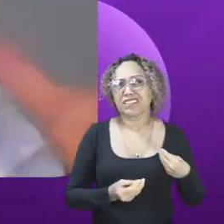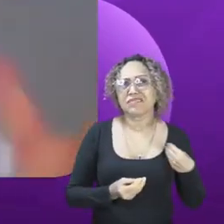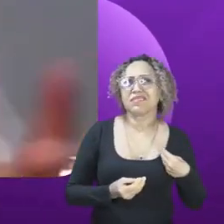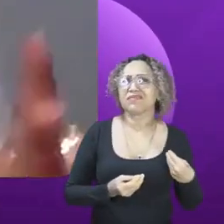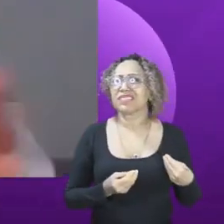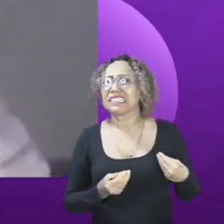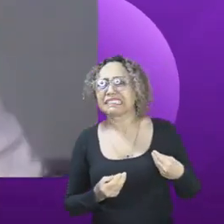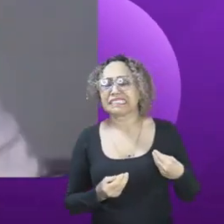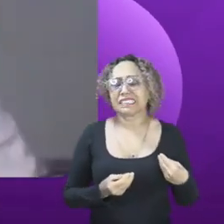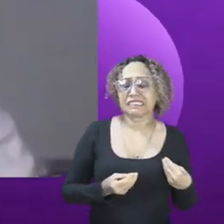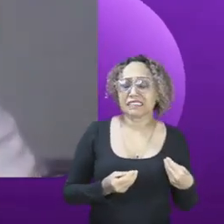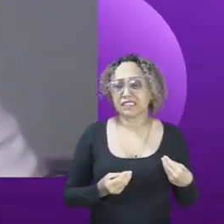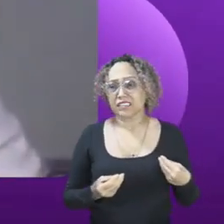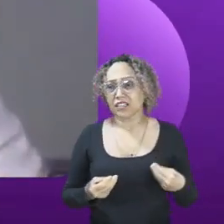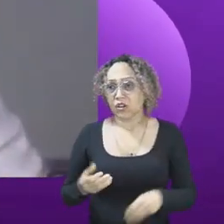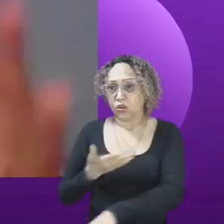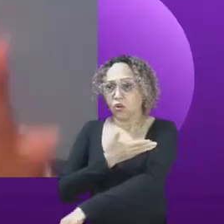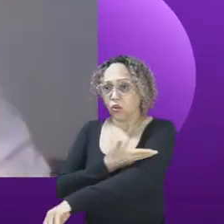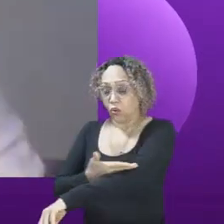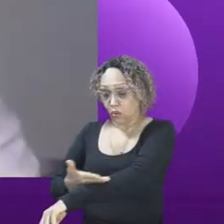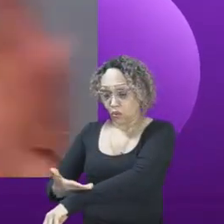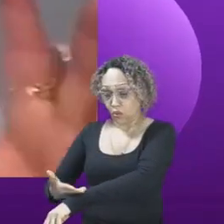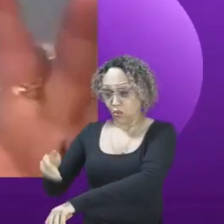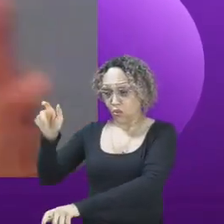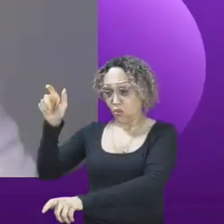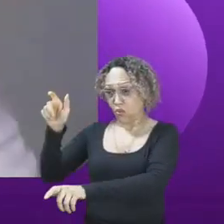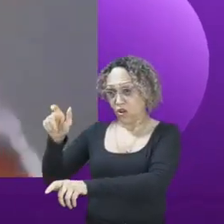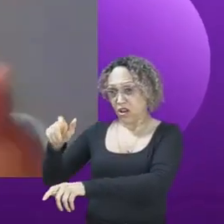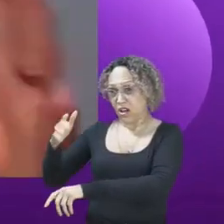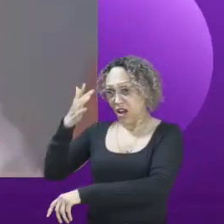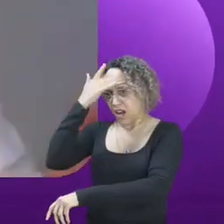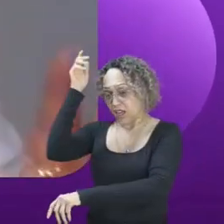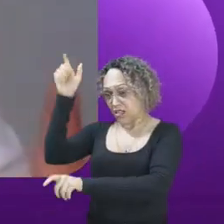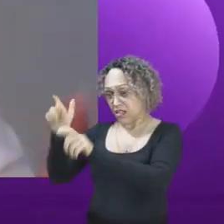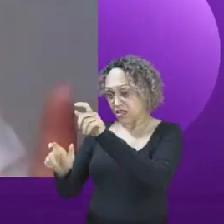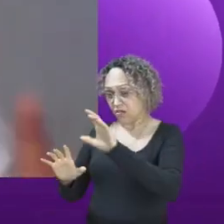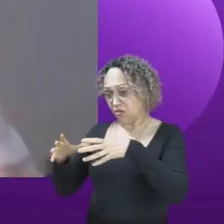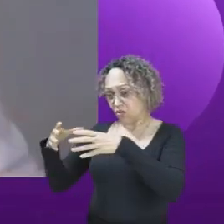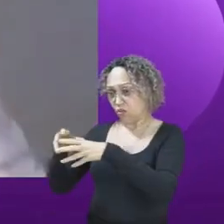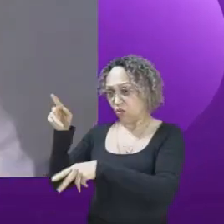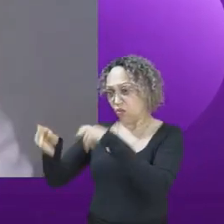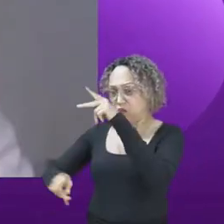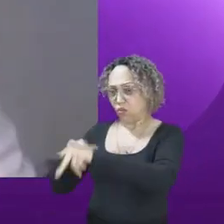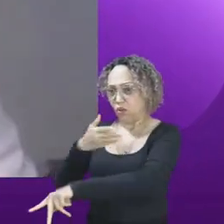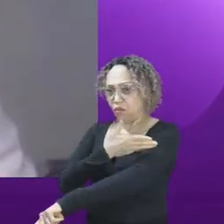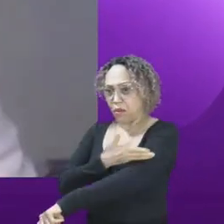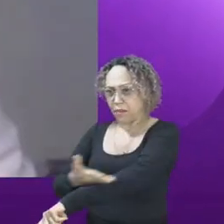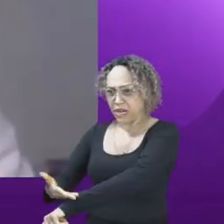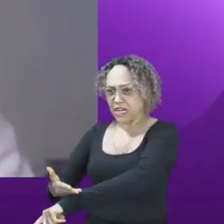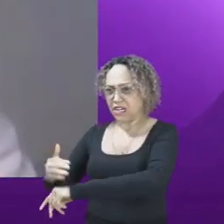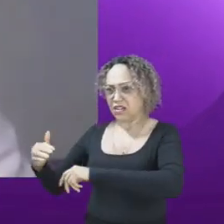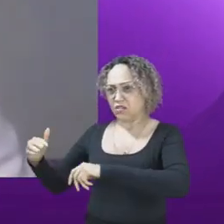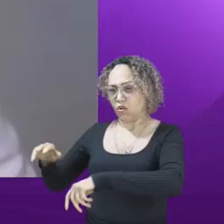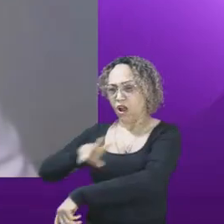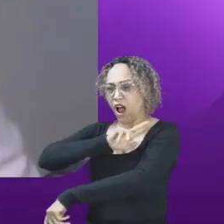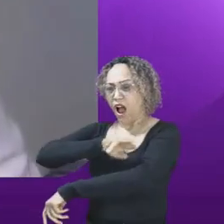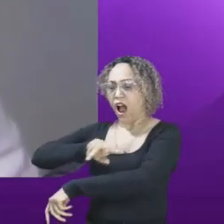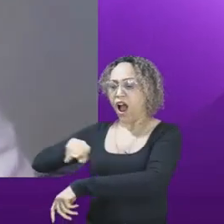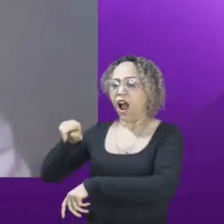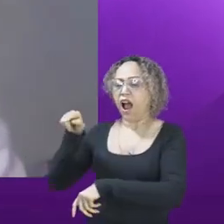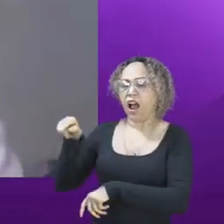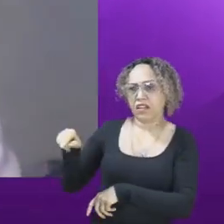a branquitude, né, o branco como raça, como sujeito racializado, ele acaba se apropriando